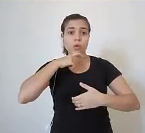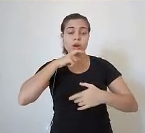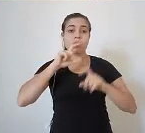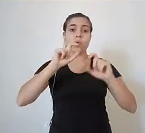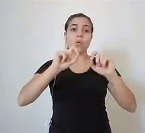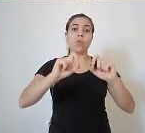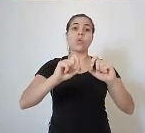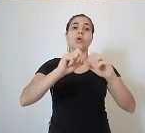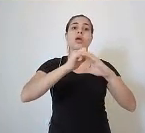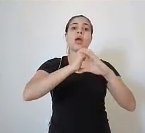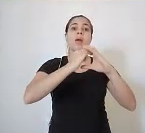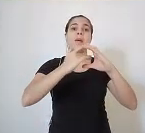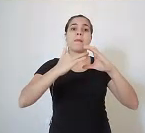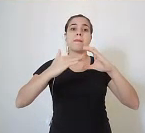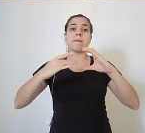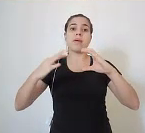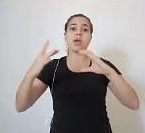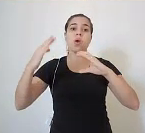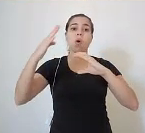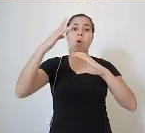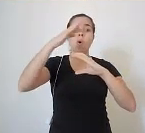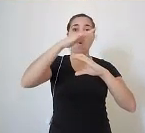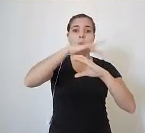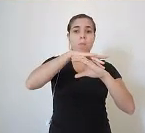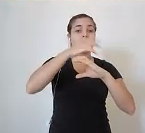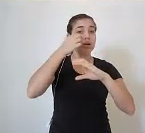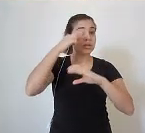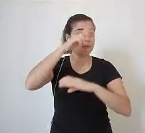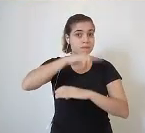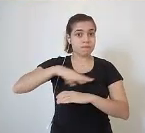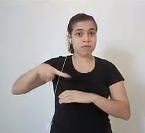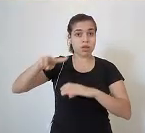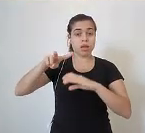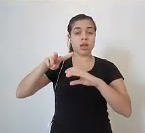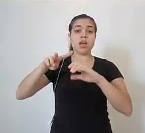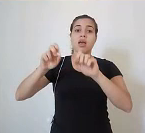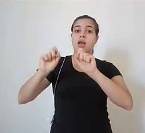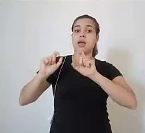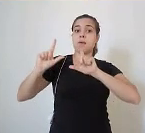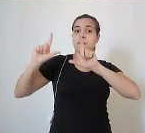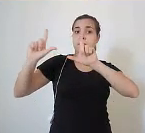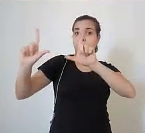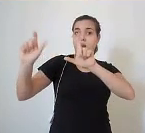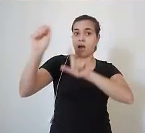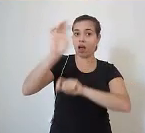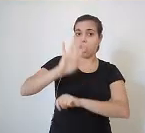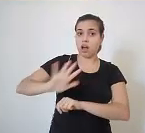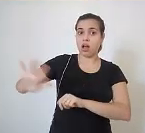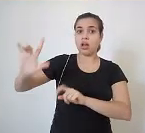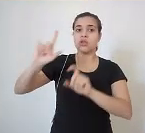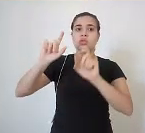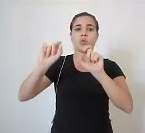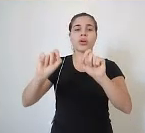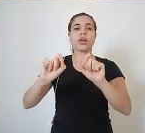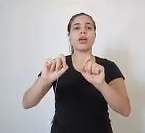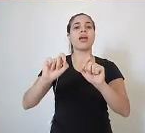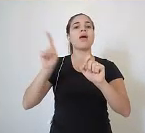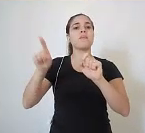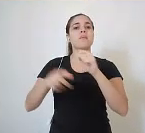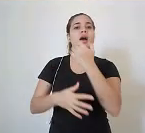determinado de bioma, né? Como esse bioma que nós estamos vendo nessa ilustração, que é uma